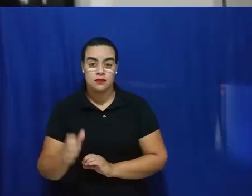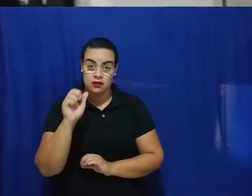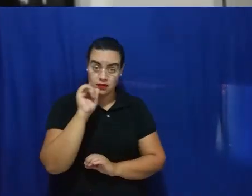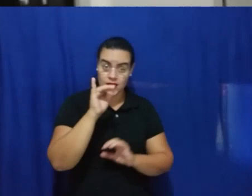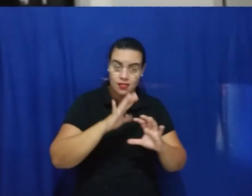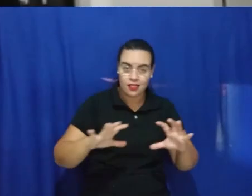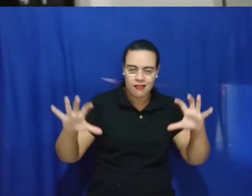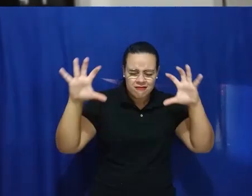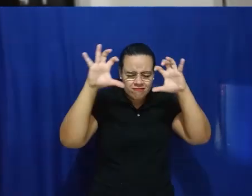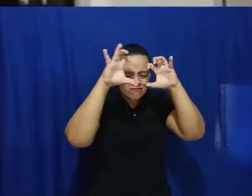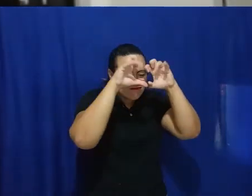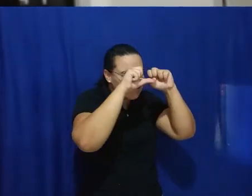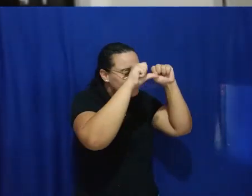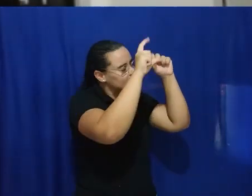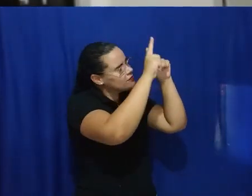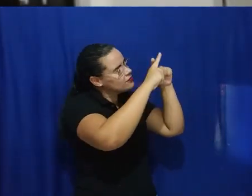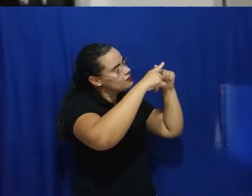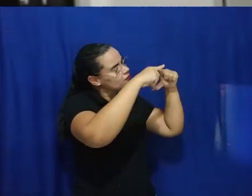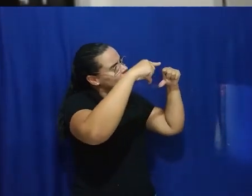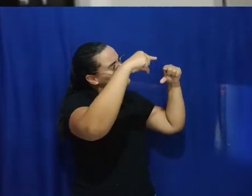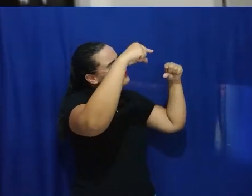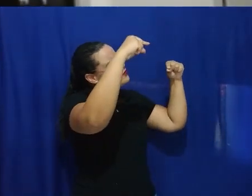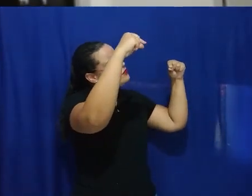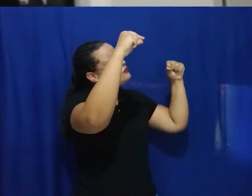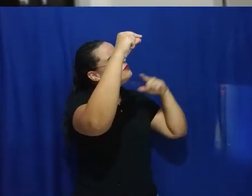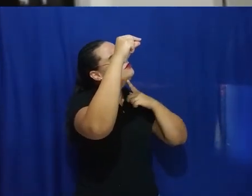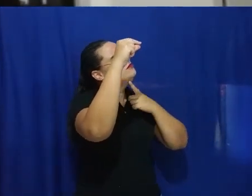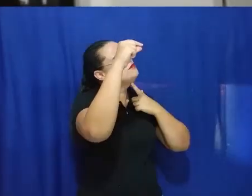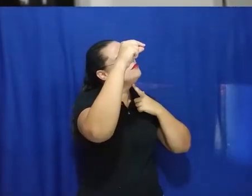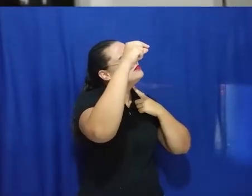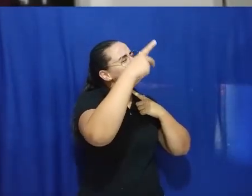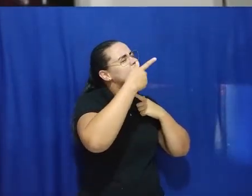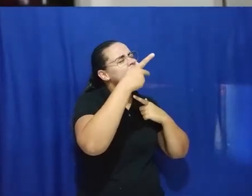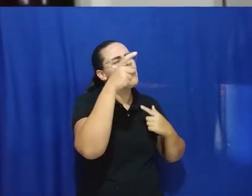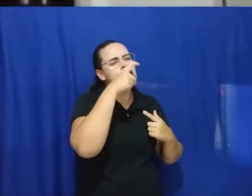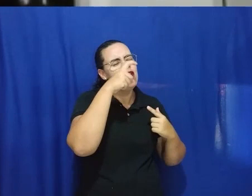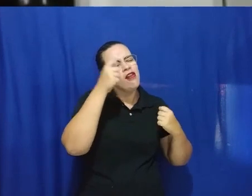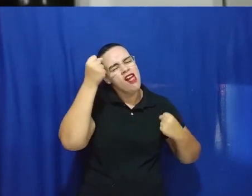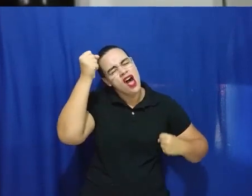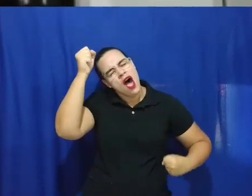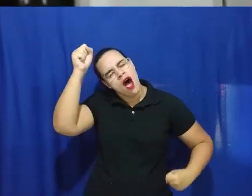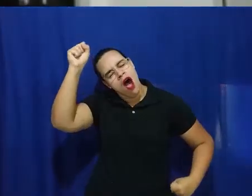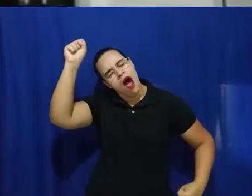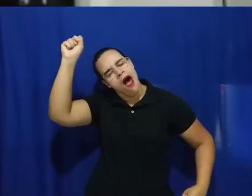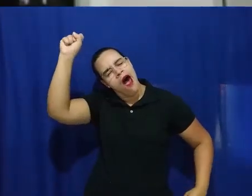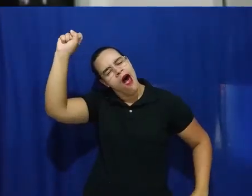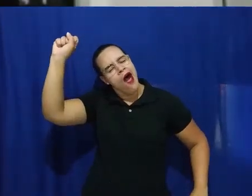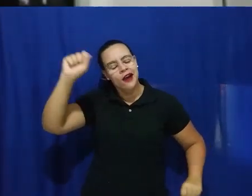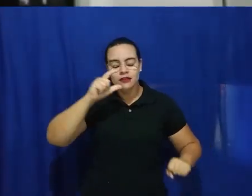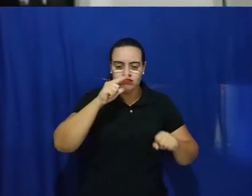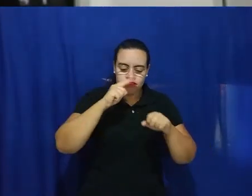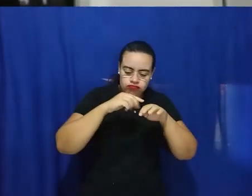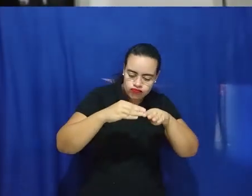não há. Se a noite é de lua à vontade, é contar